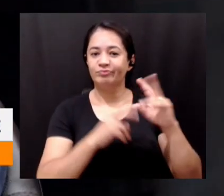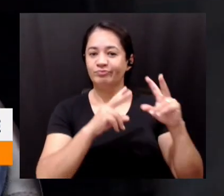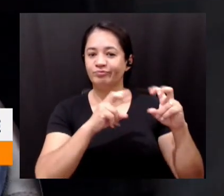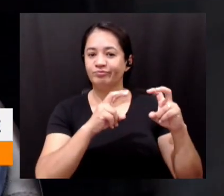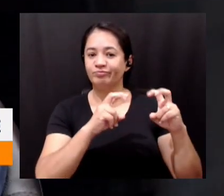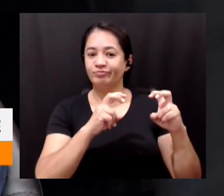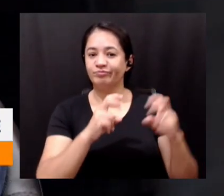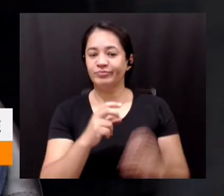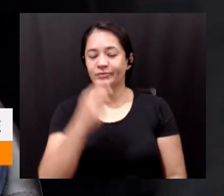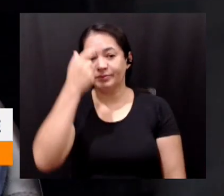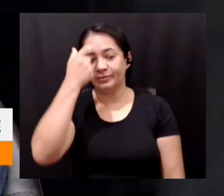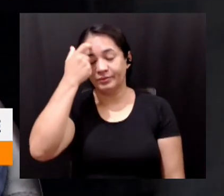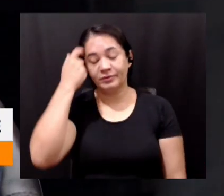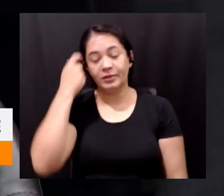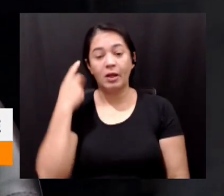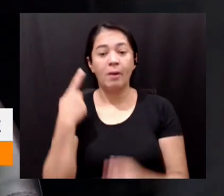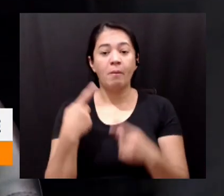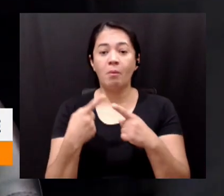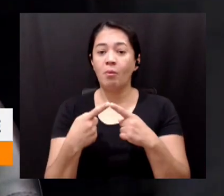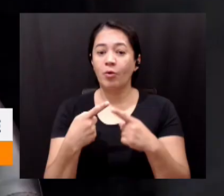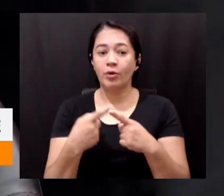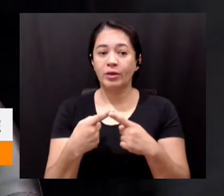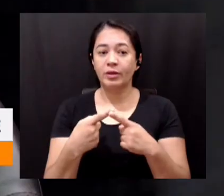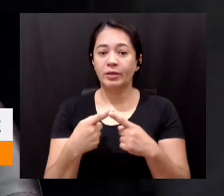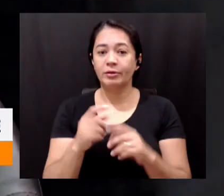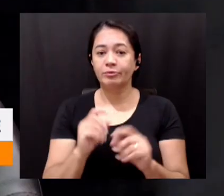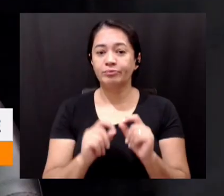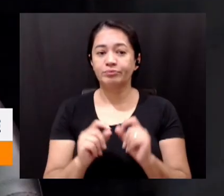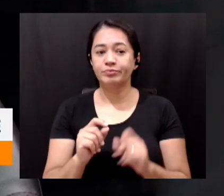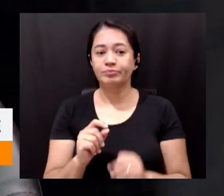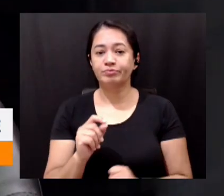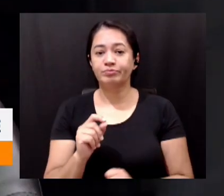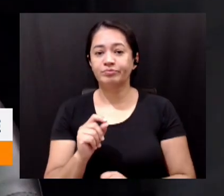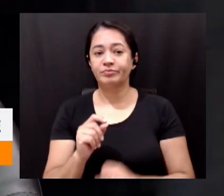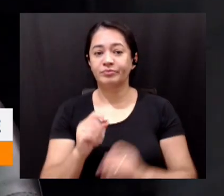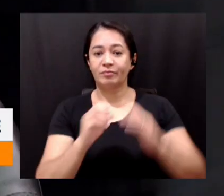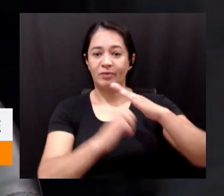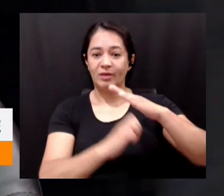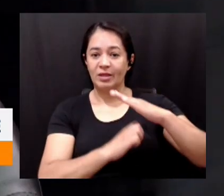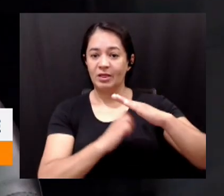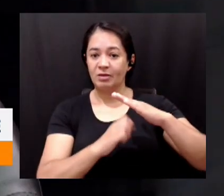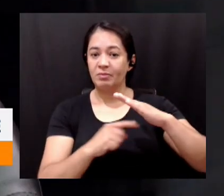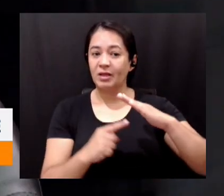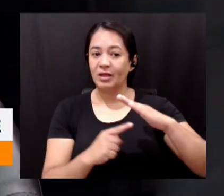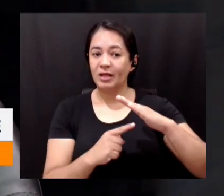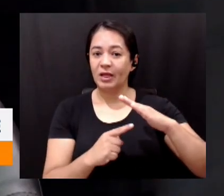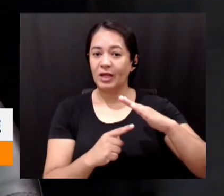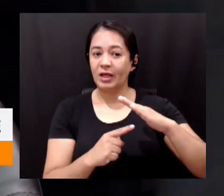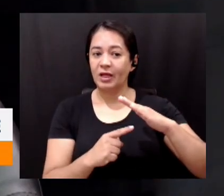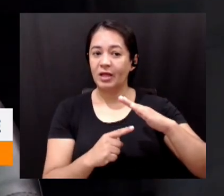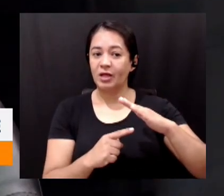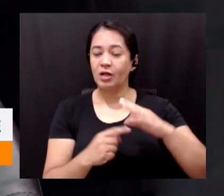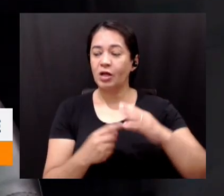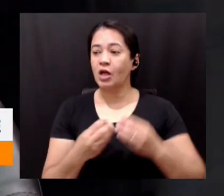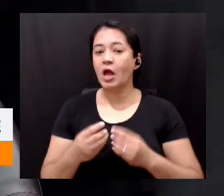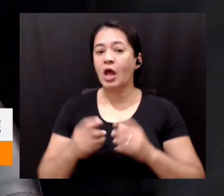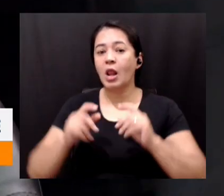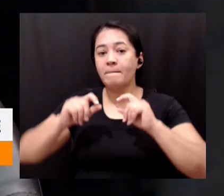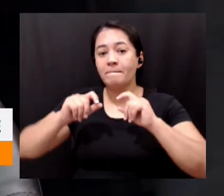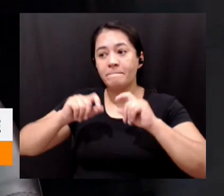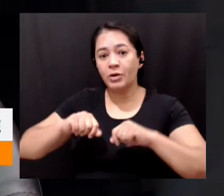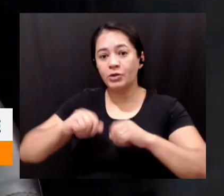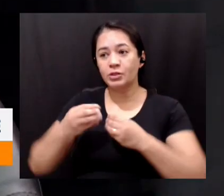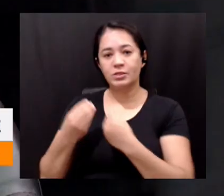Mesmo porque, assim, a empresa, ela deu possibilidades para que a pessoa